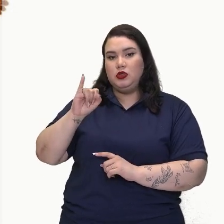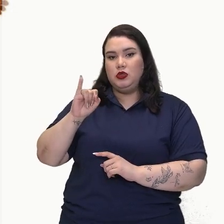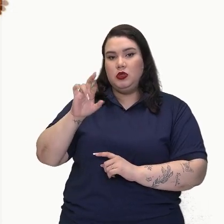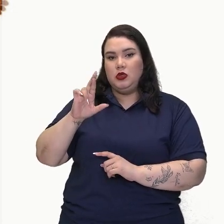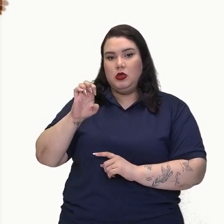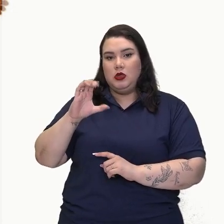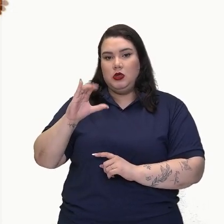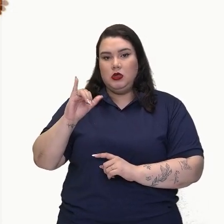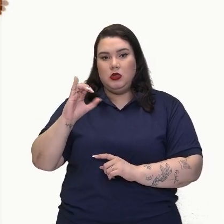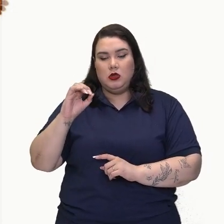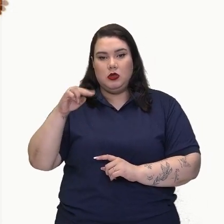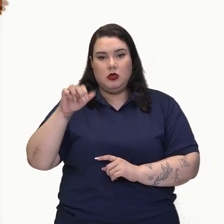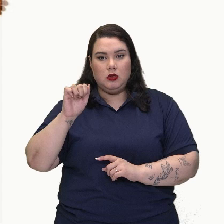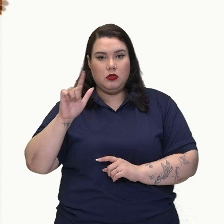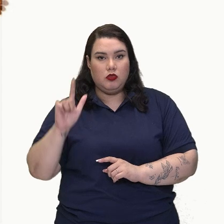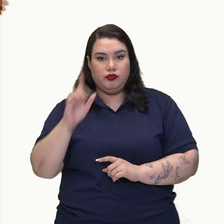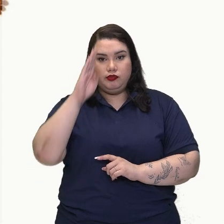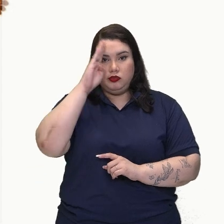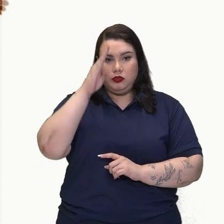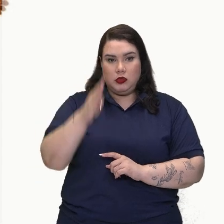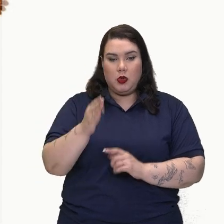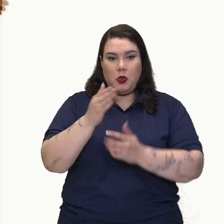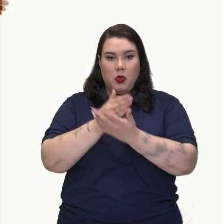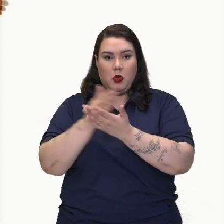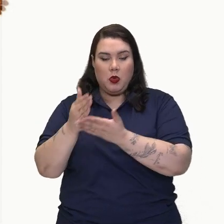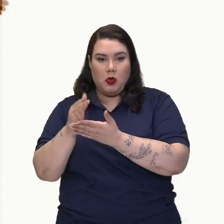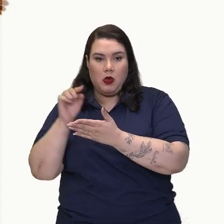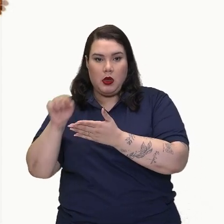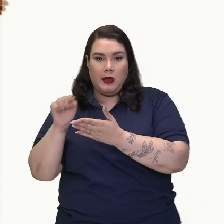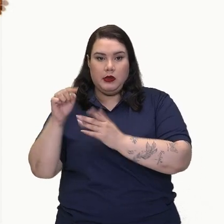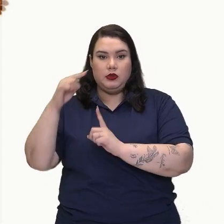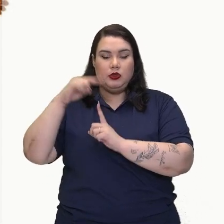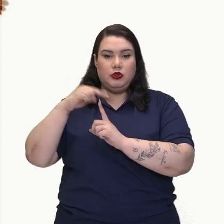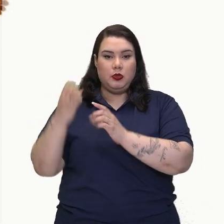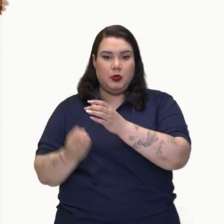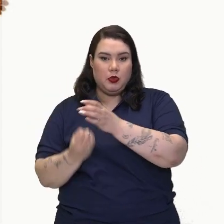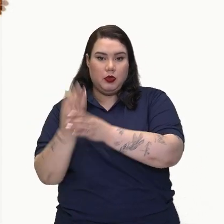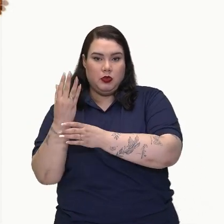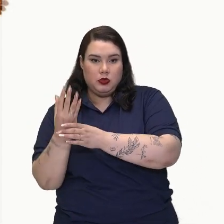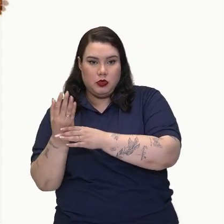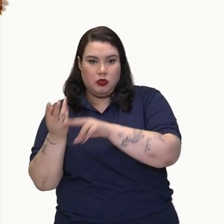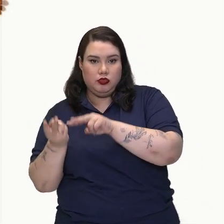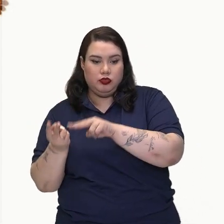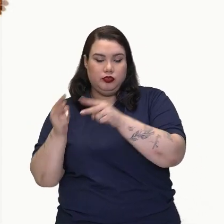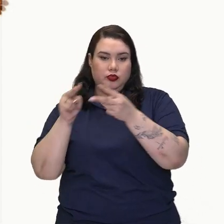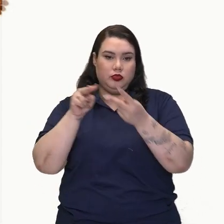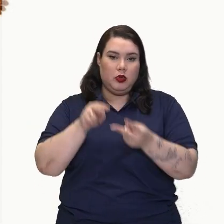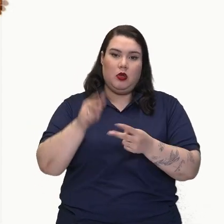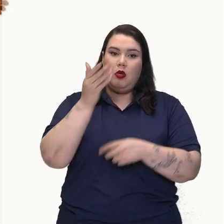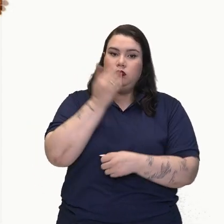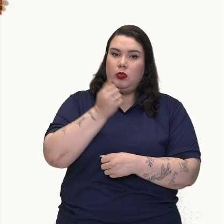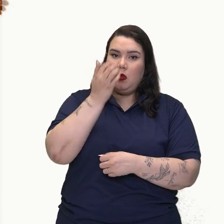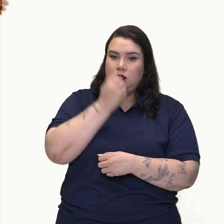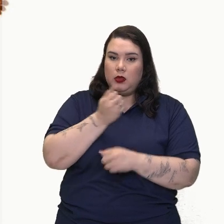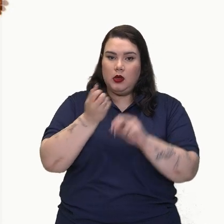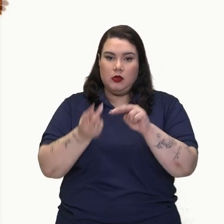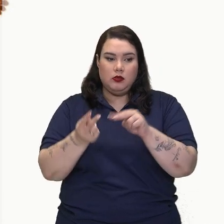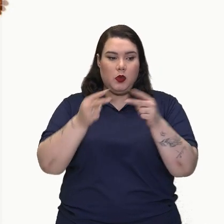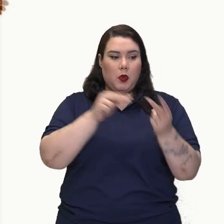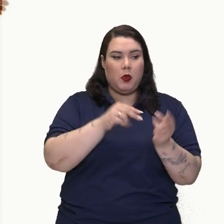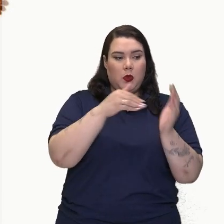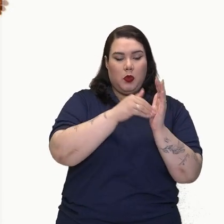E aí, sempre tem início com o organismo produtor, que passa para os consumidores e termina